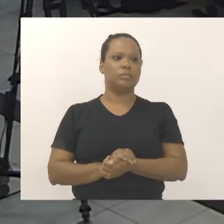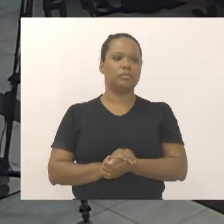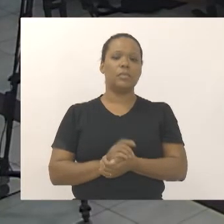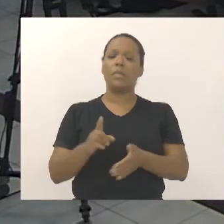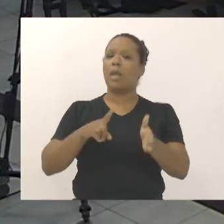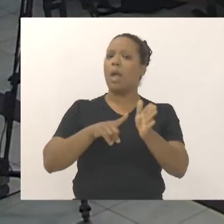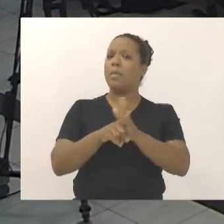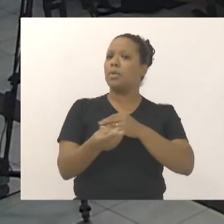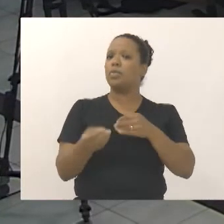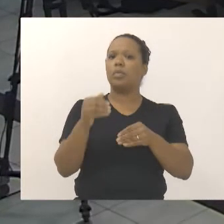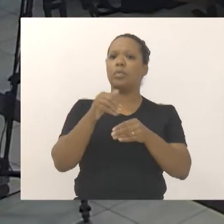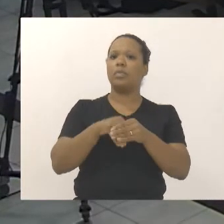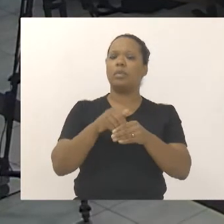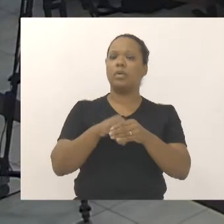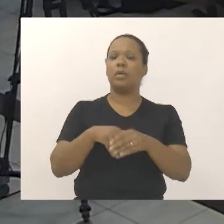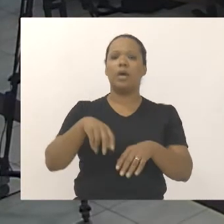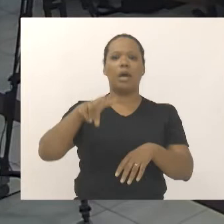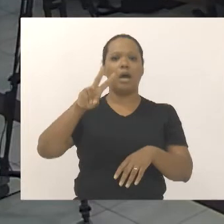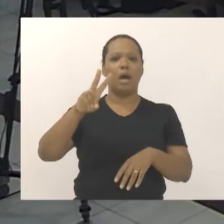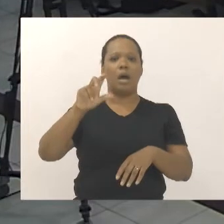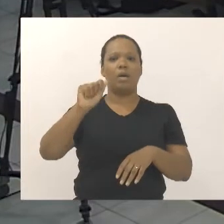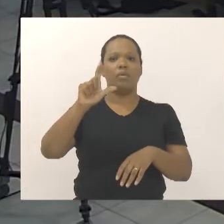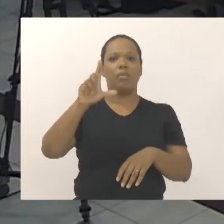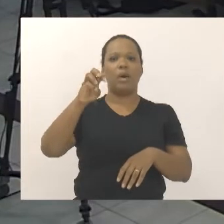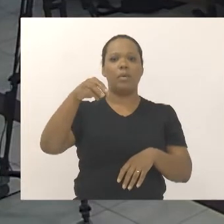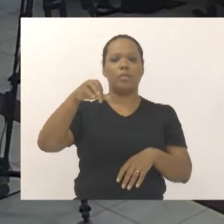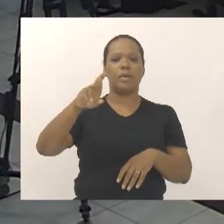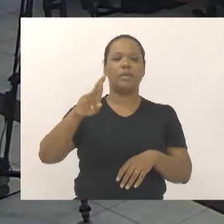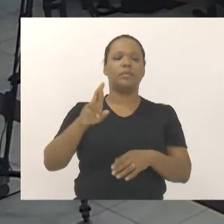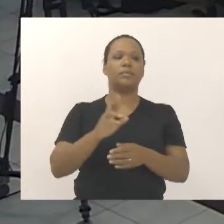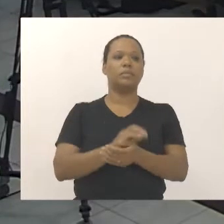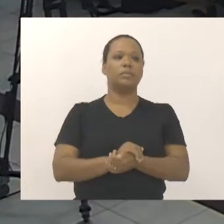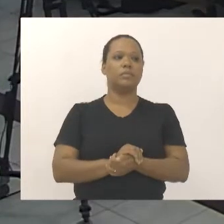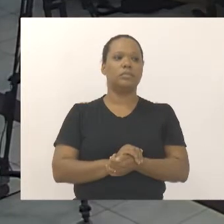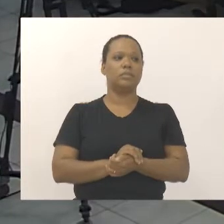Como vota o vereador Valmir do Parque Meia Lua?